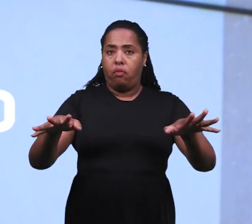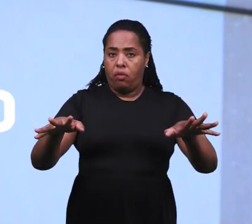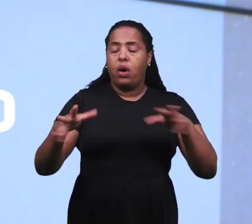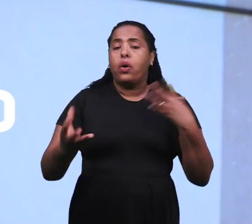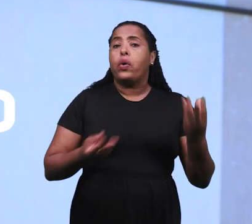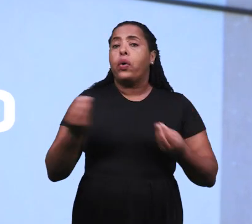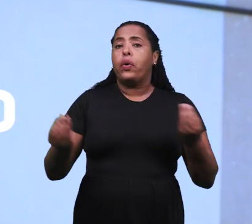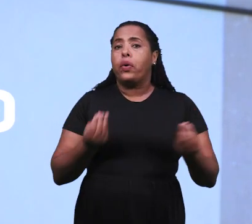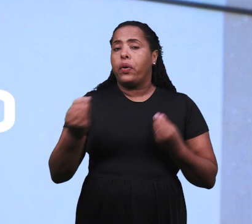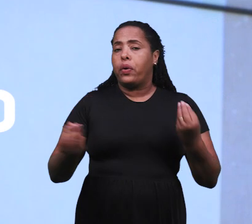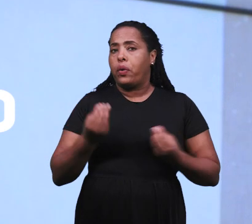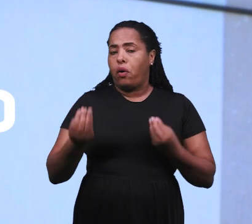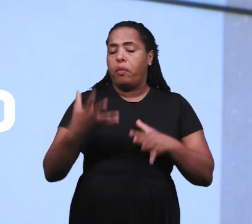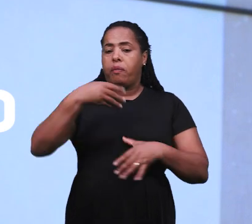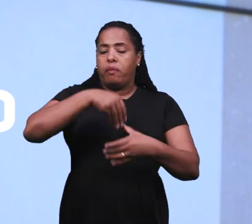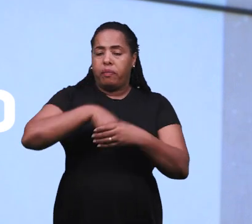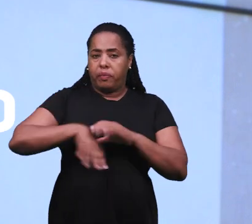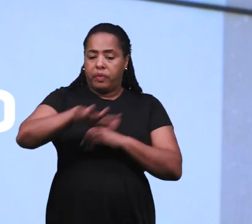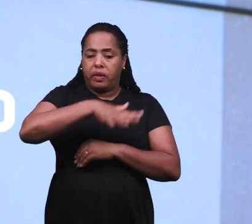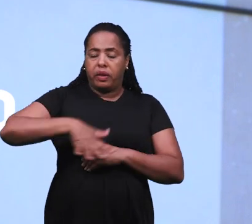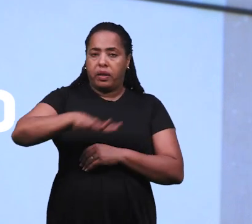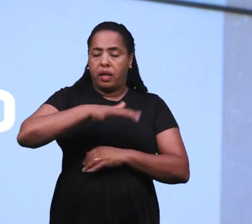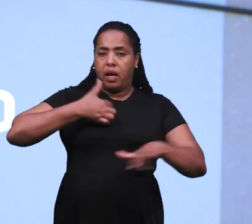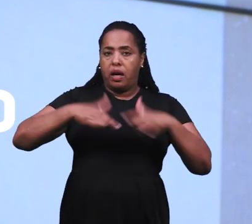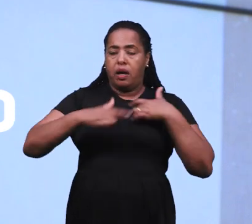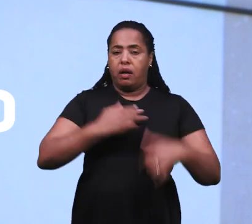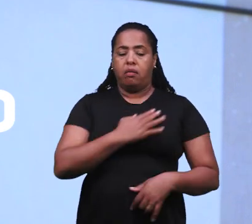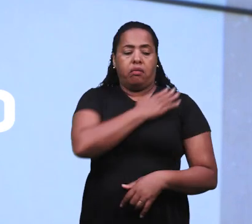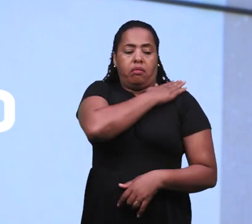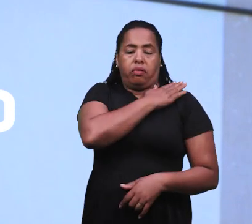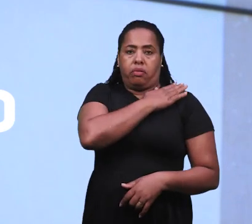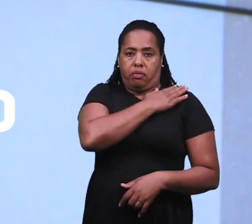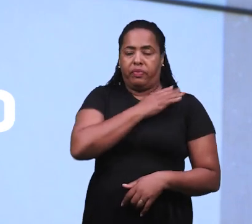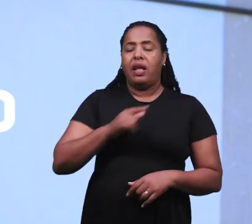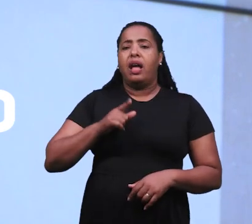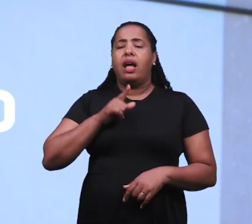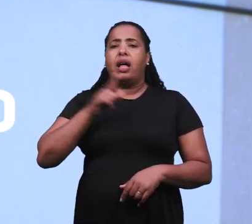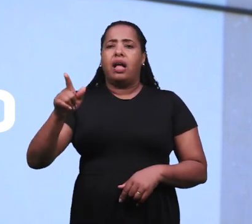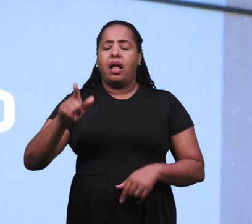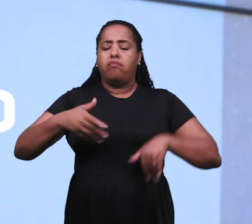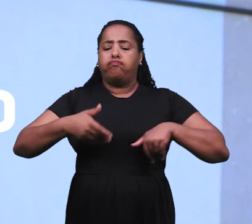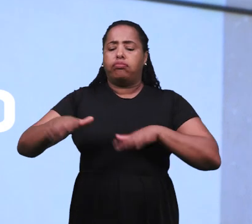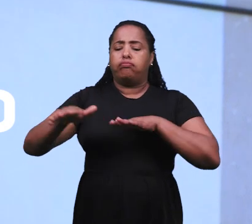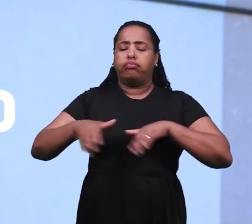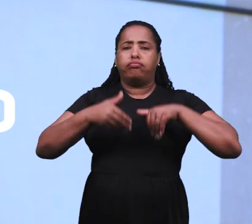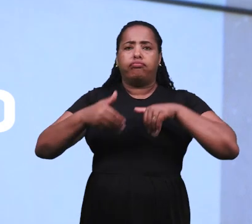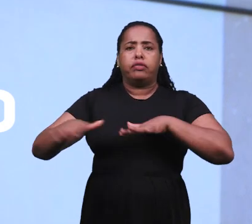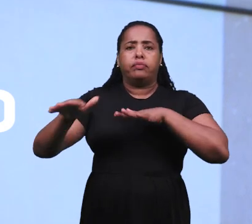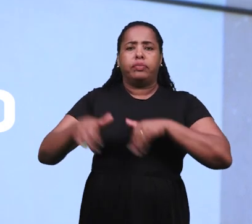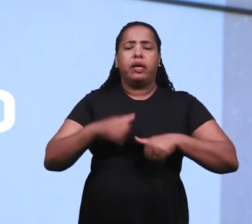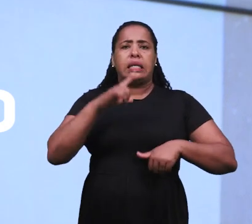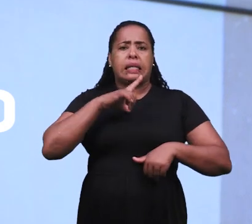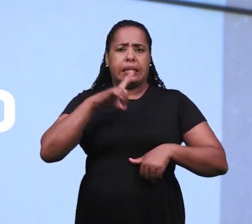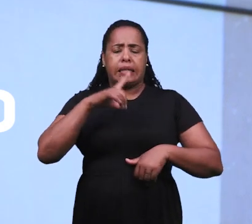Uhum. no serviço militar, Sim. não é? Os exércitos levavam sempre um